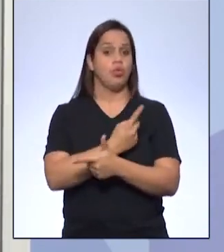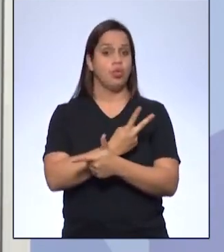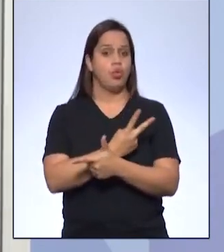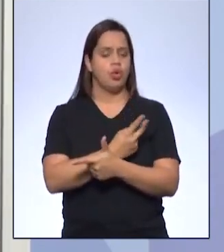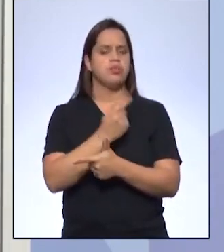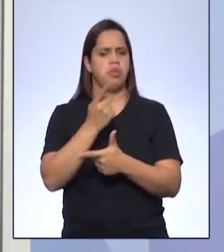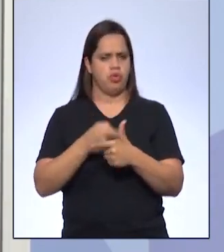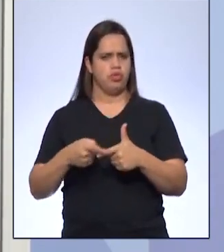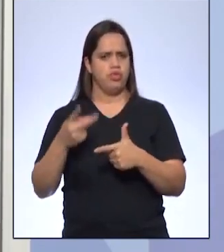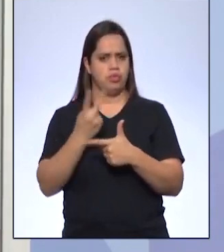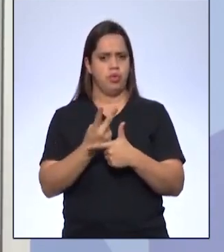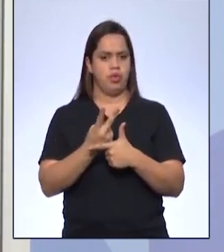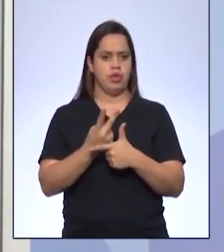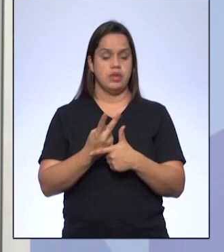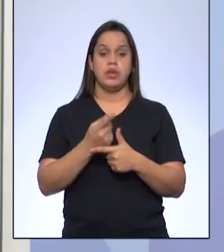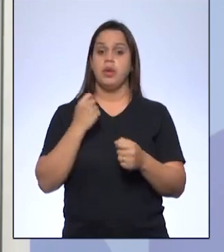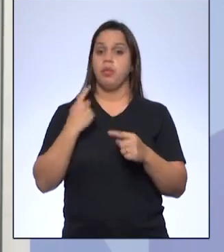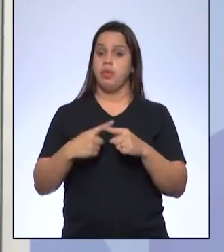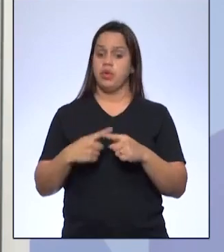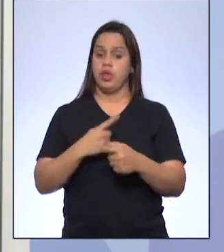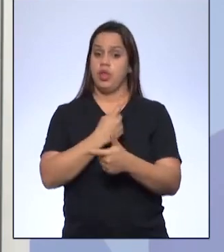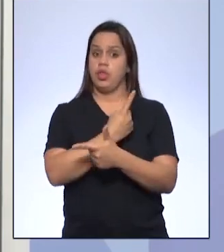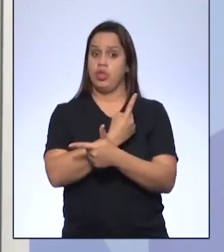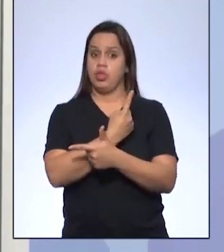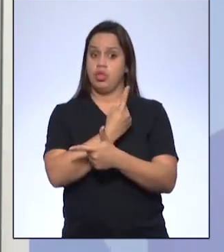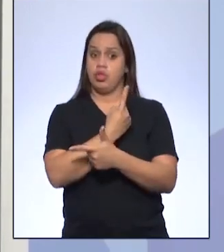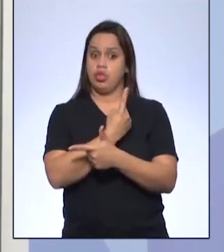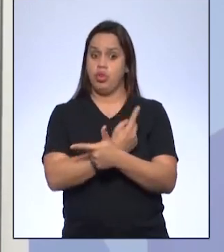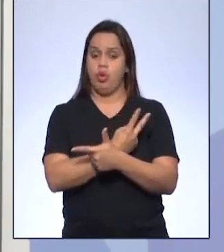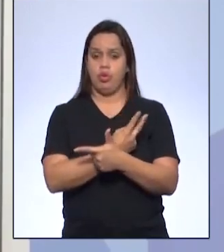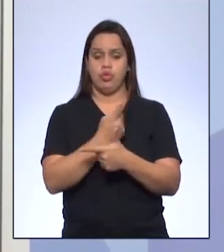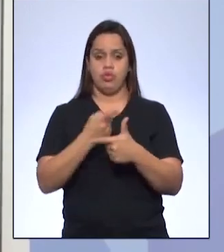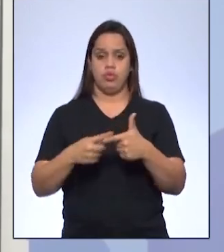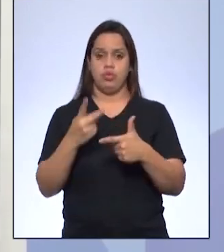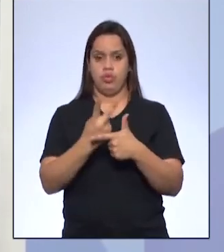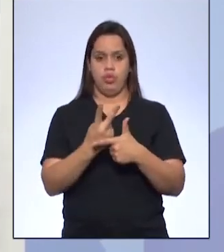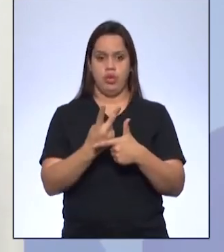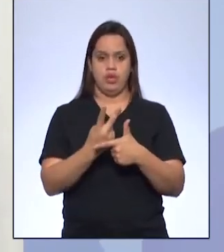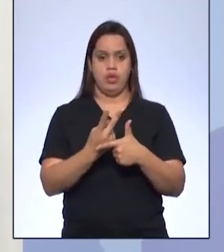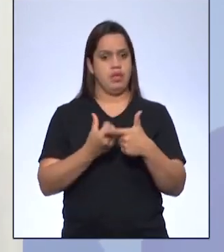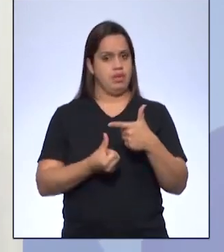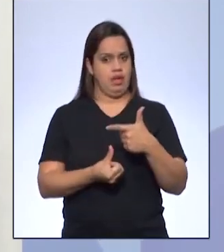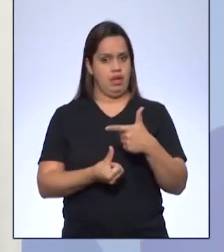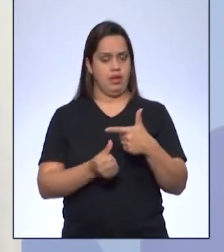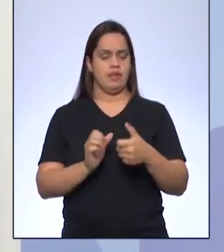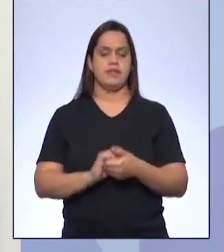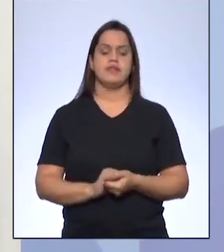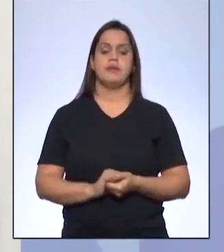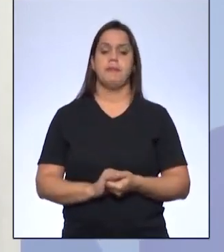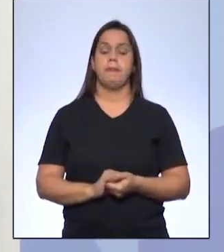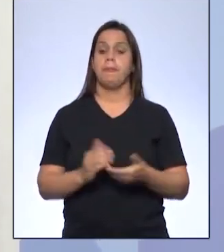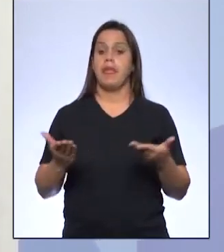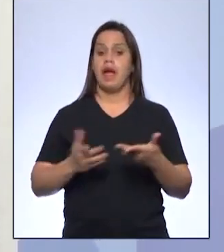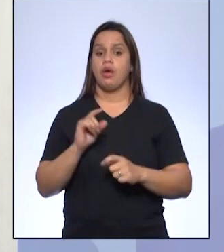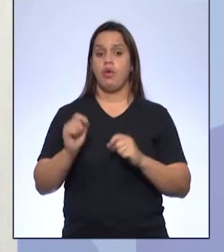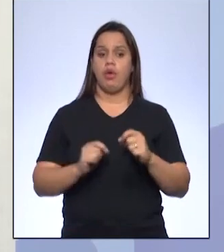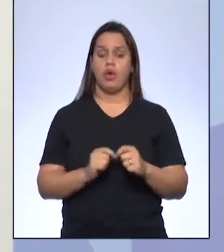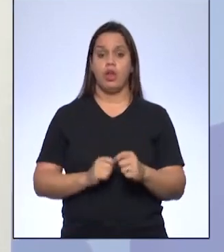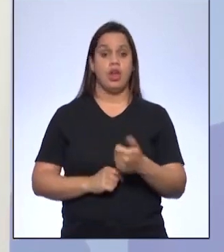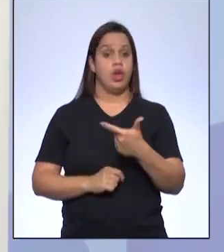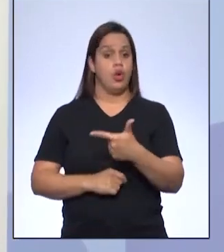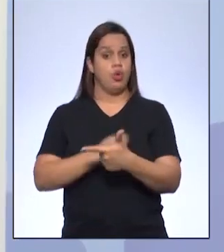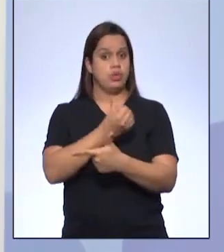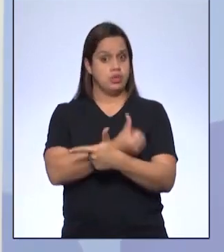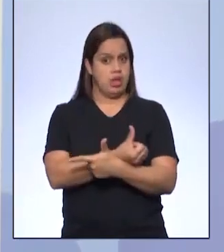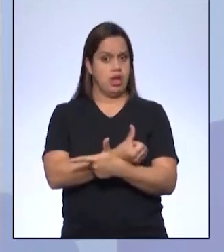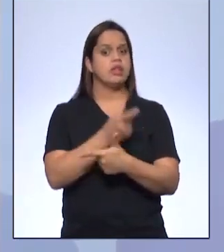não posso? Porque 12 dividido por 2 é 6. E agora, o 6